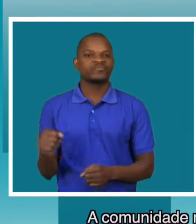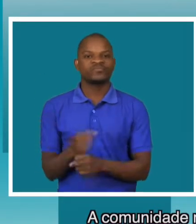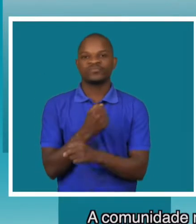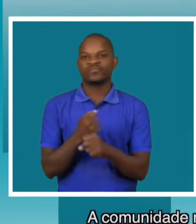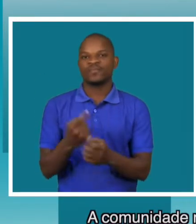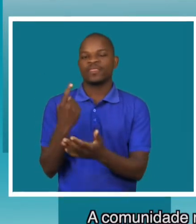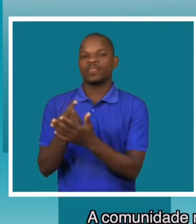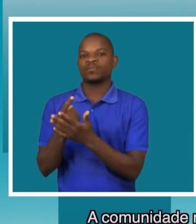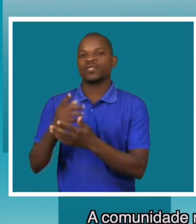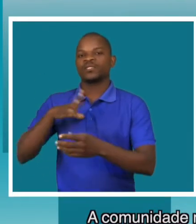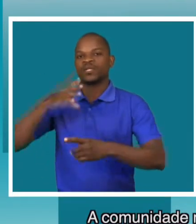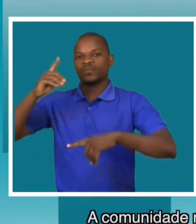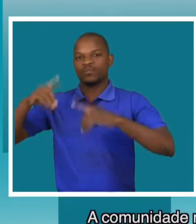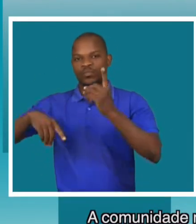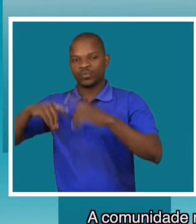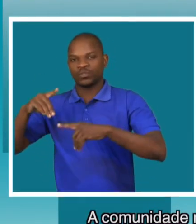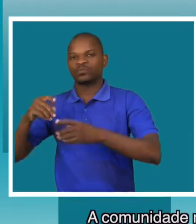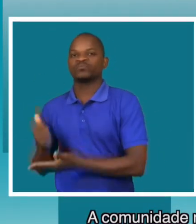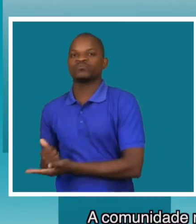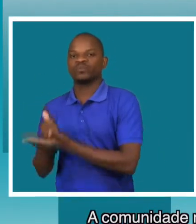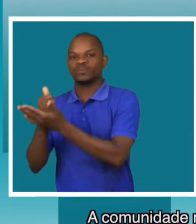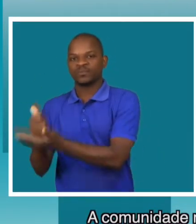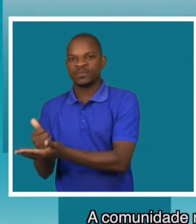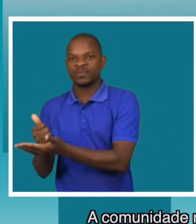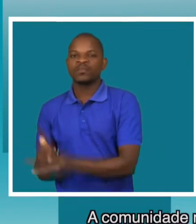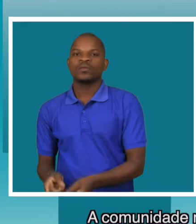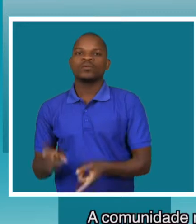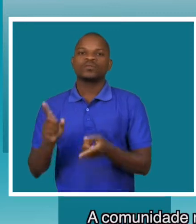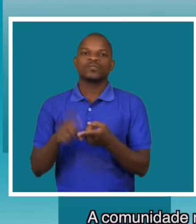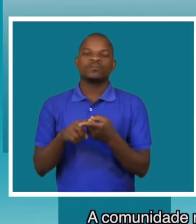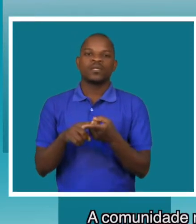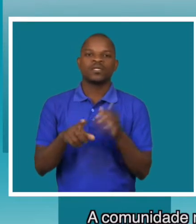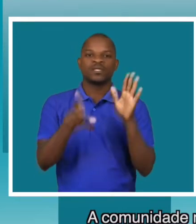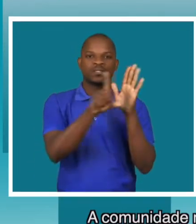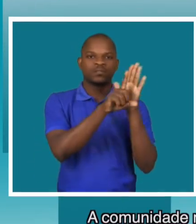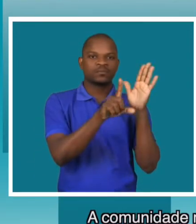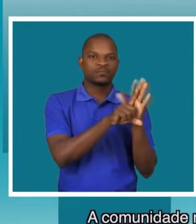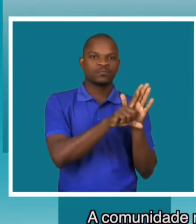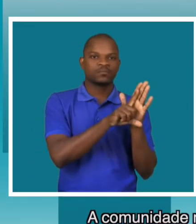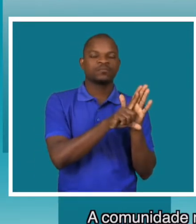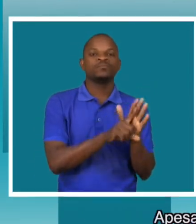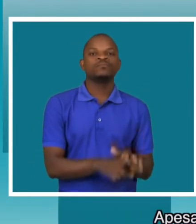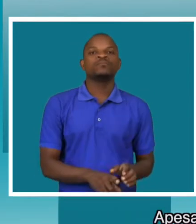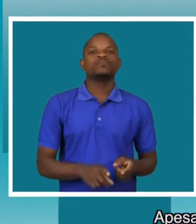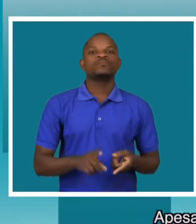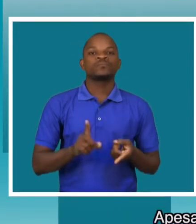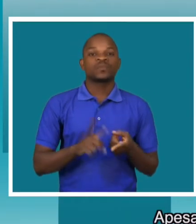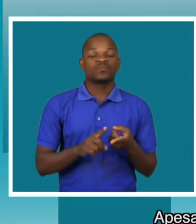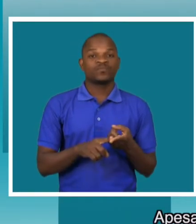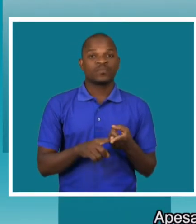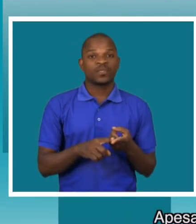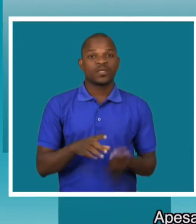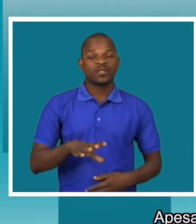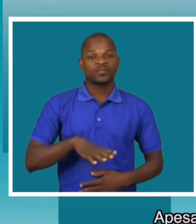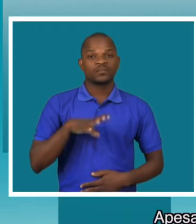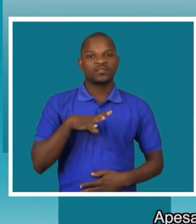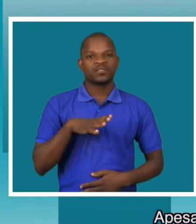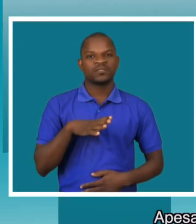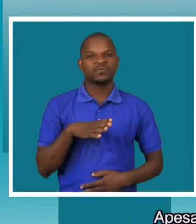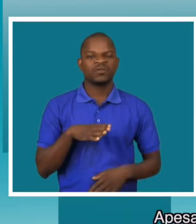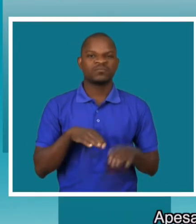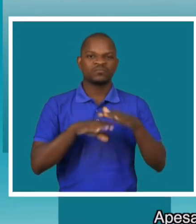apoiada pelas políticas e as leis, o encarregamento legal. Apesar da idade mínima